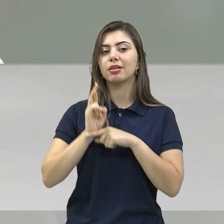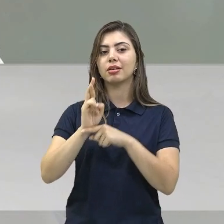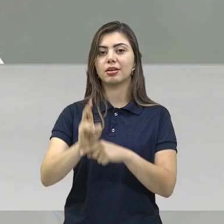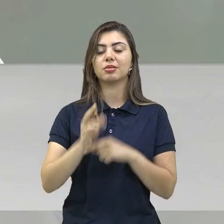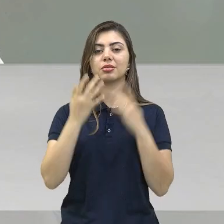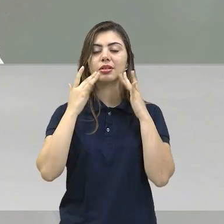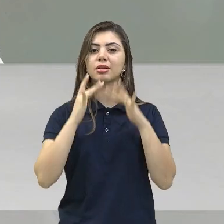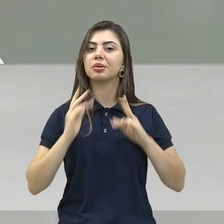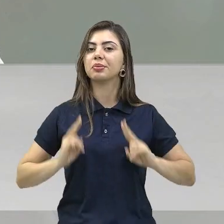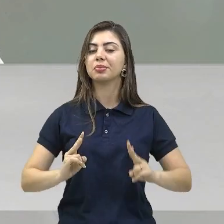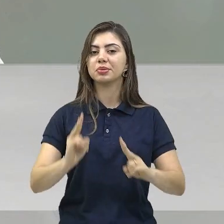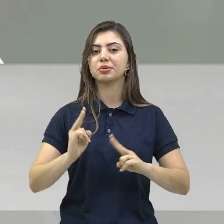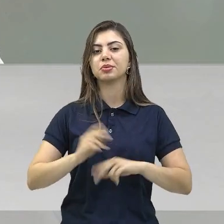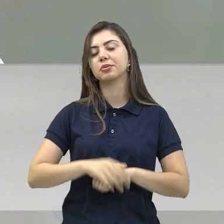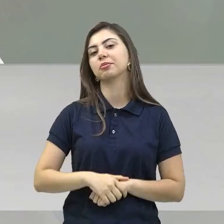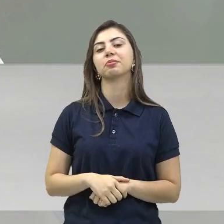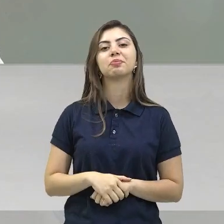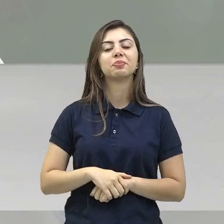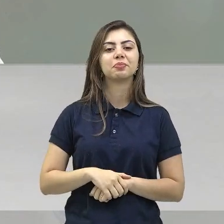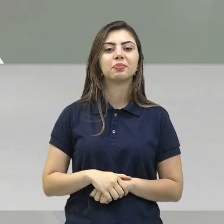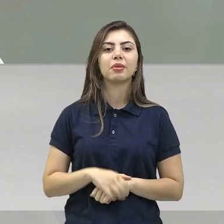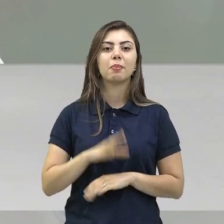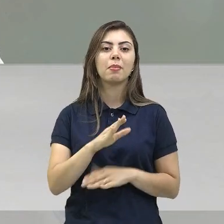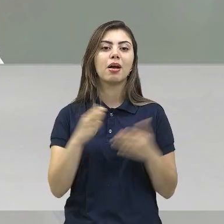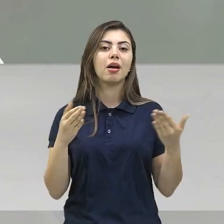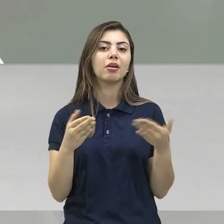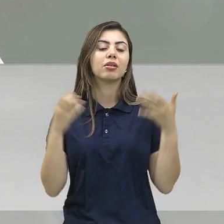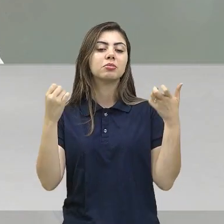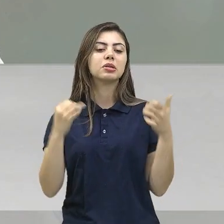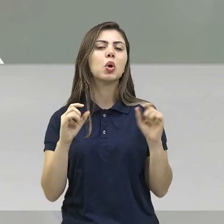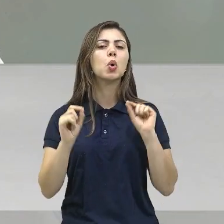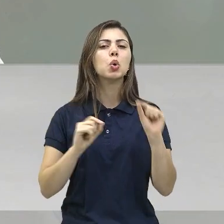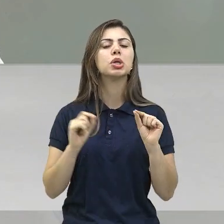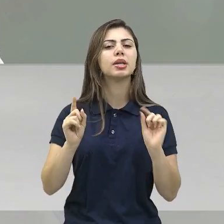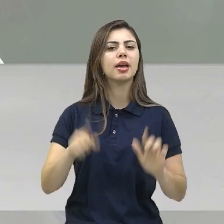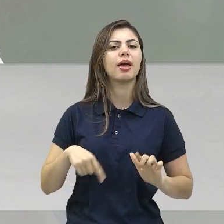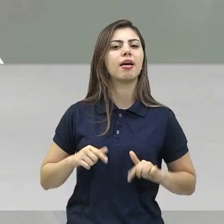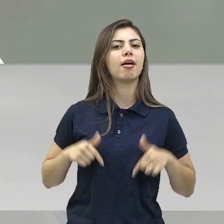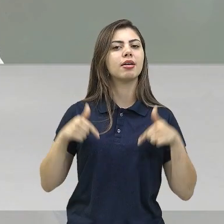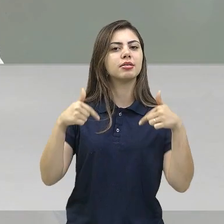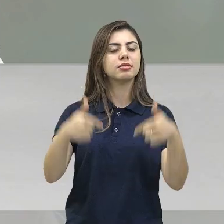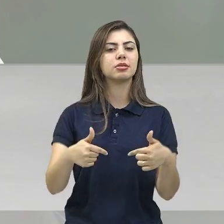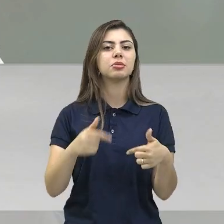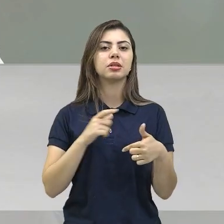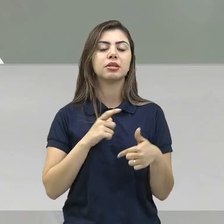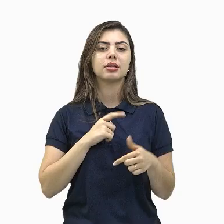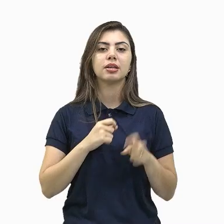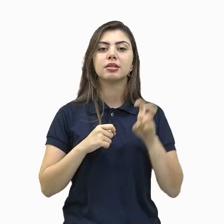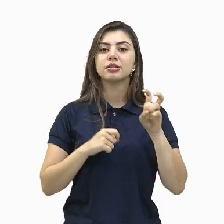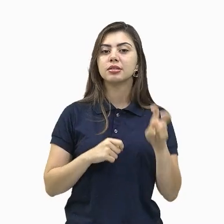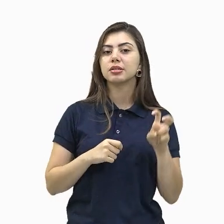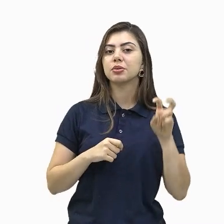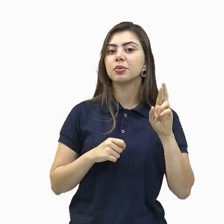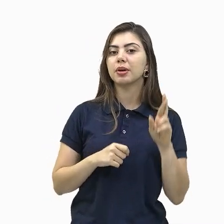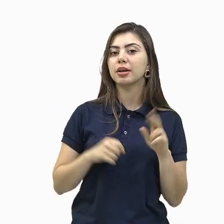para as futuras gerações. Agora a gente vai ver o que são as práticas, então, dos 5 R's e dos 5